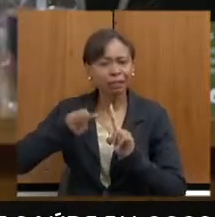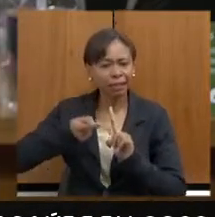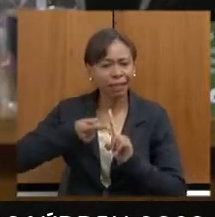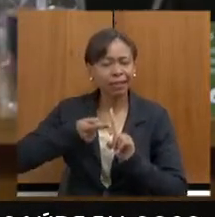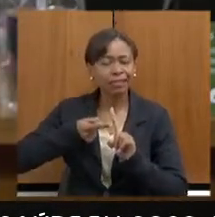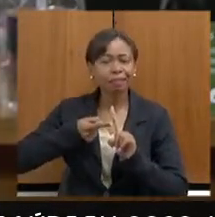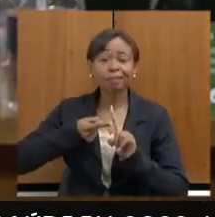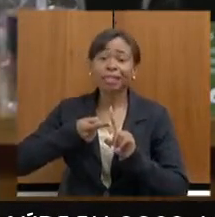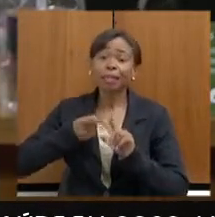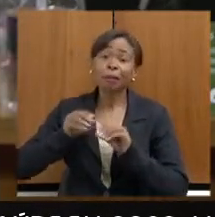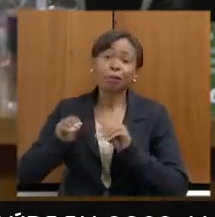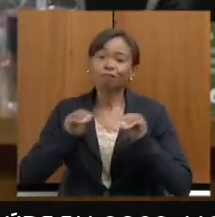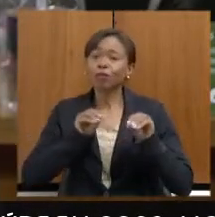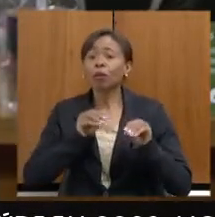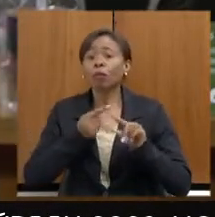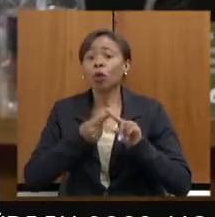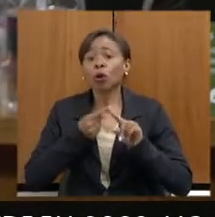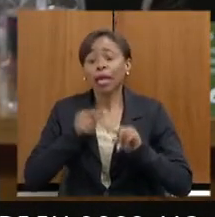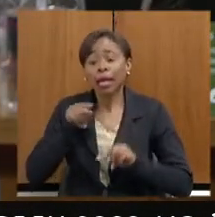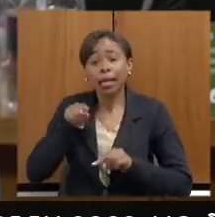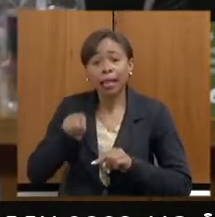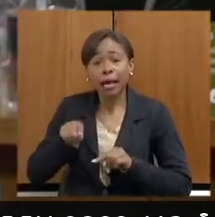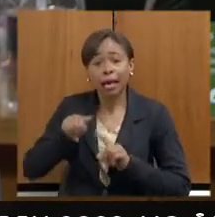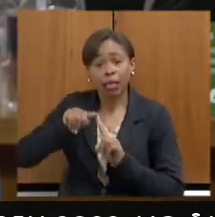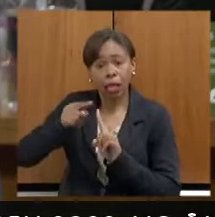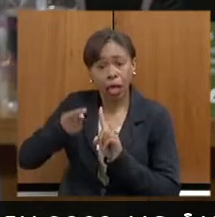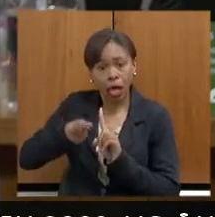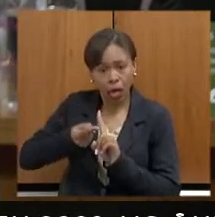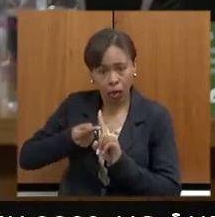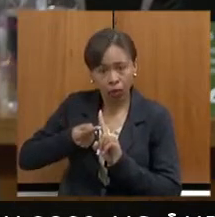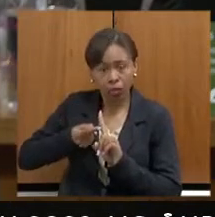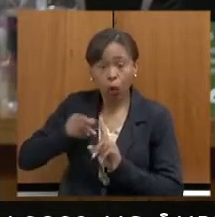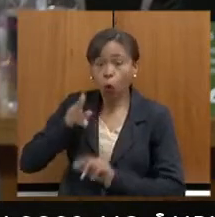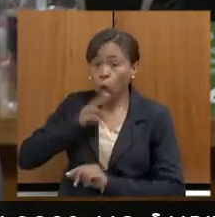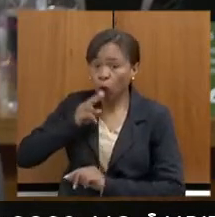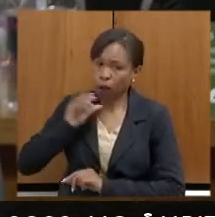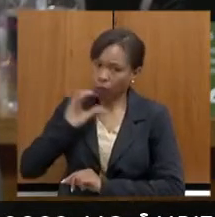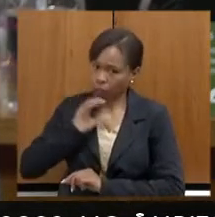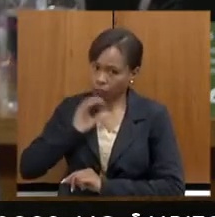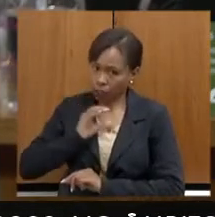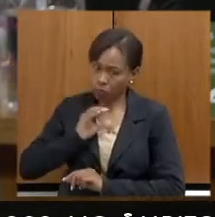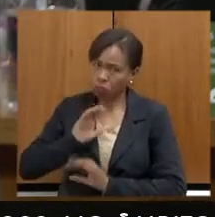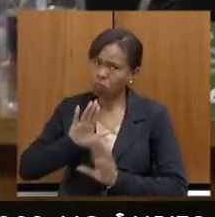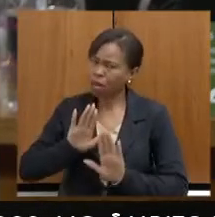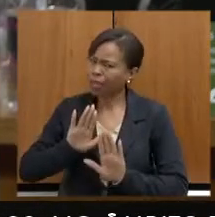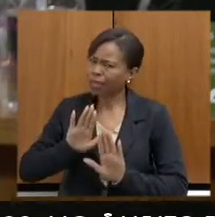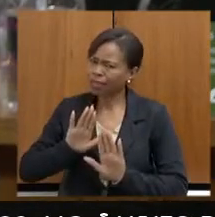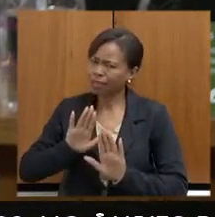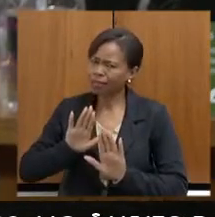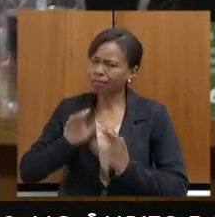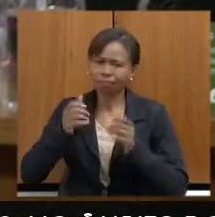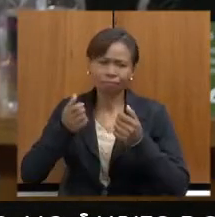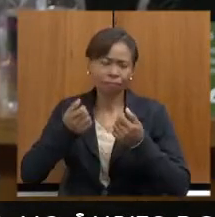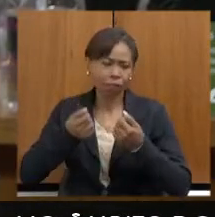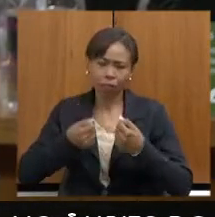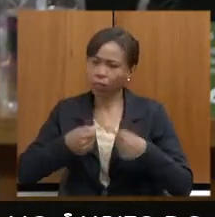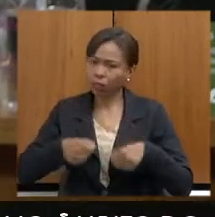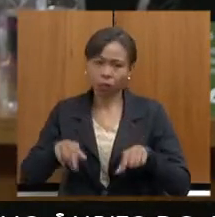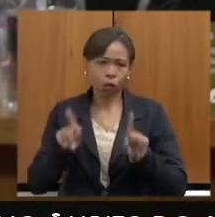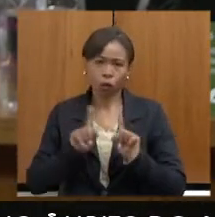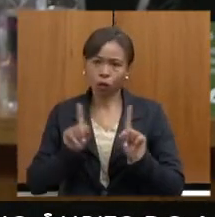garantir urgência e emergência da Maternidade não precisou no final das contas não precisou